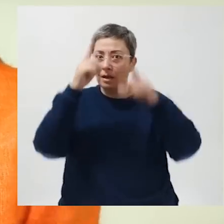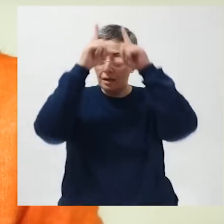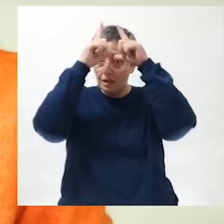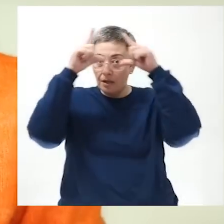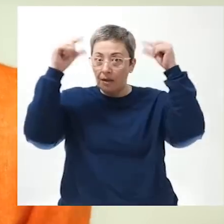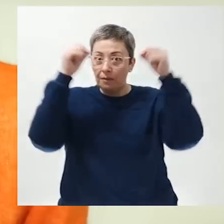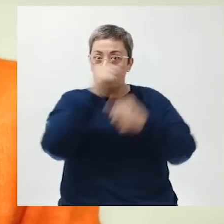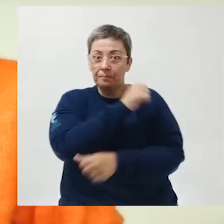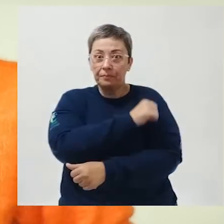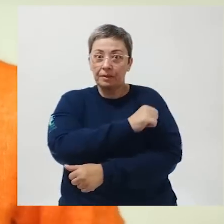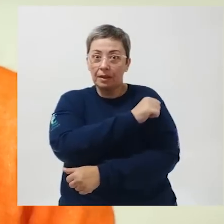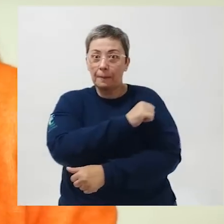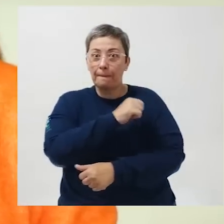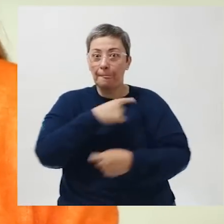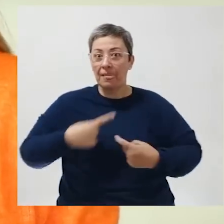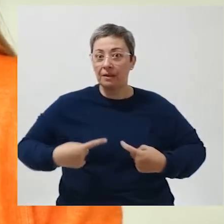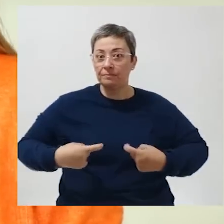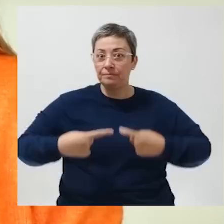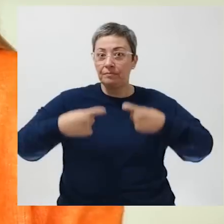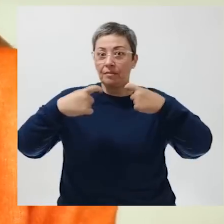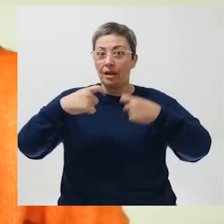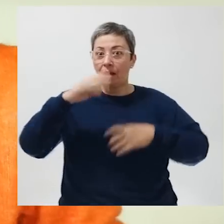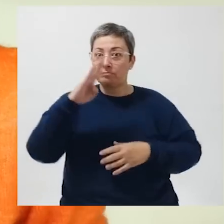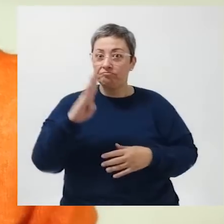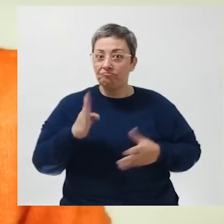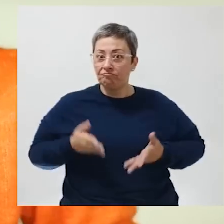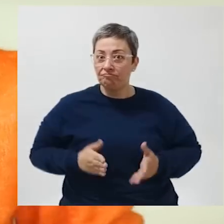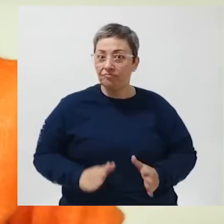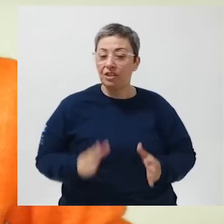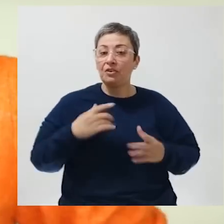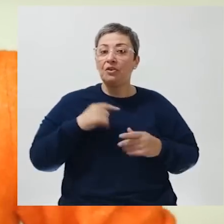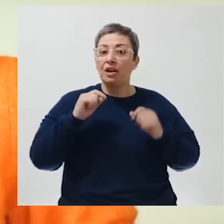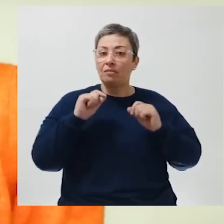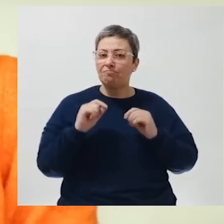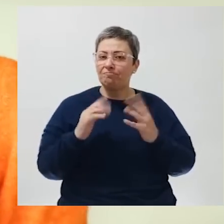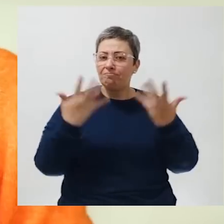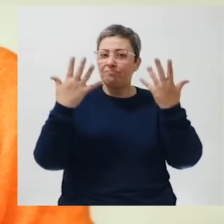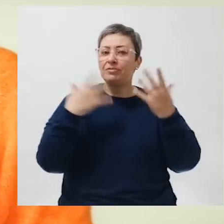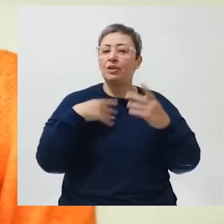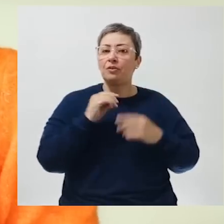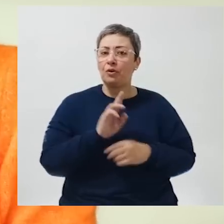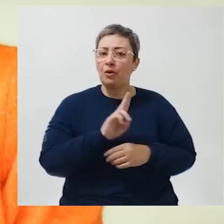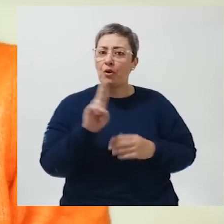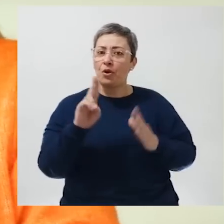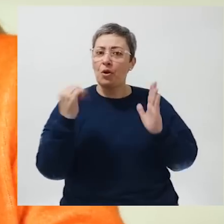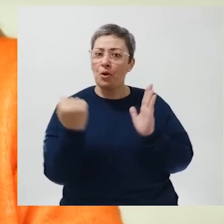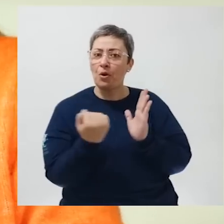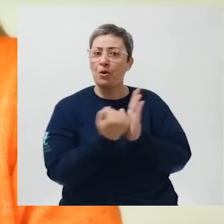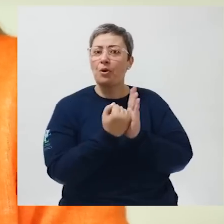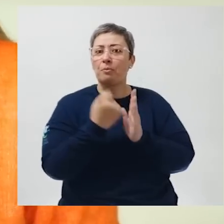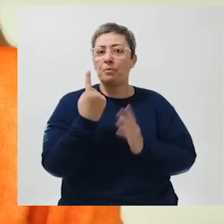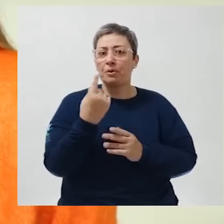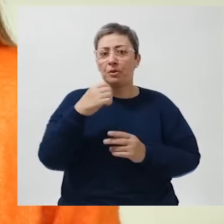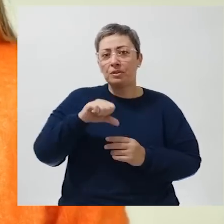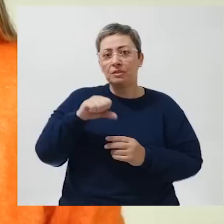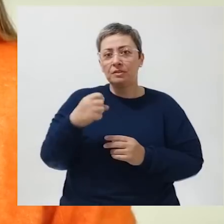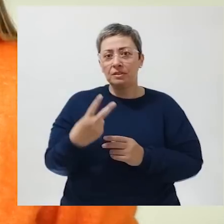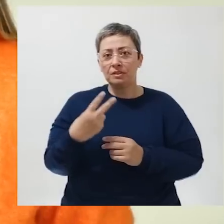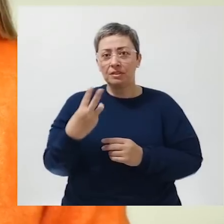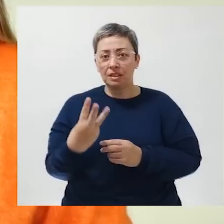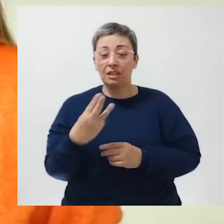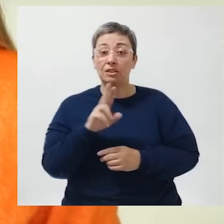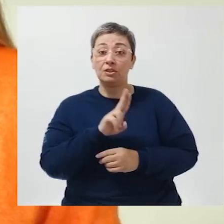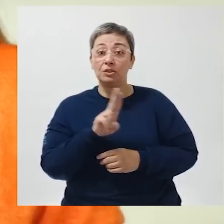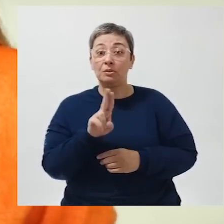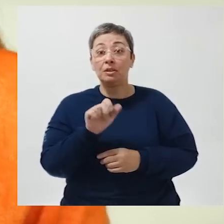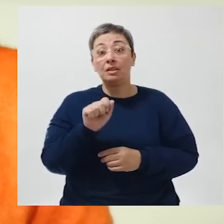guerra brasileira. Em sua homenagem, foi denominada em 1923 Ana Nery,